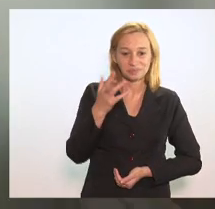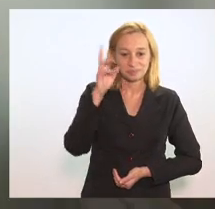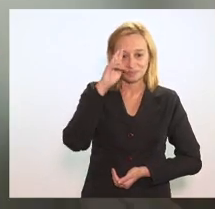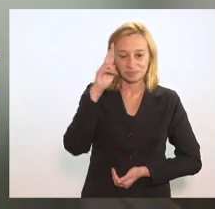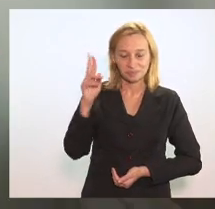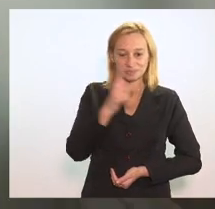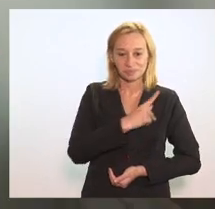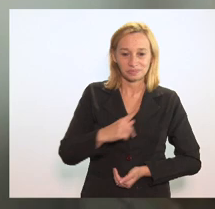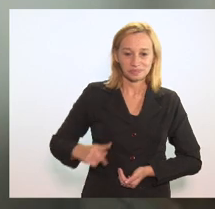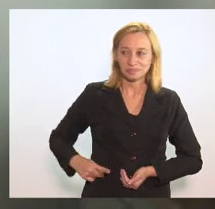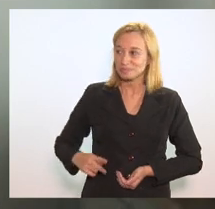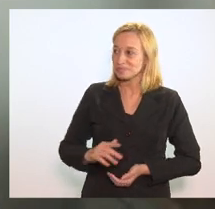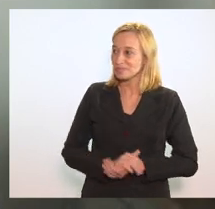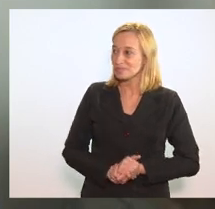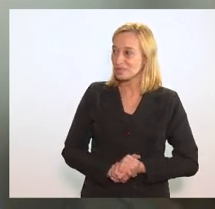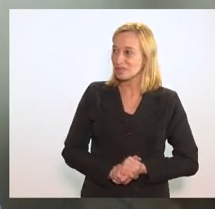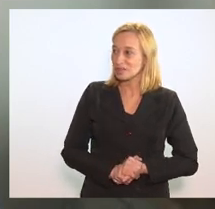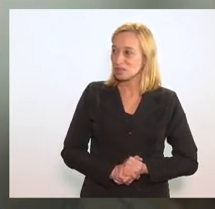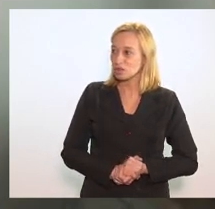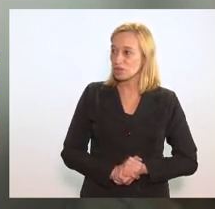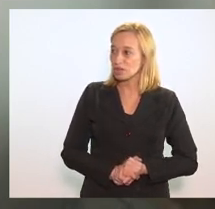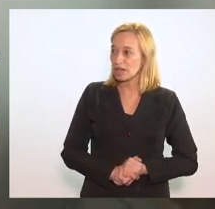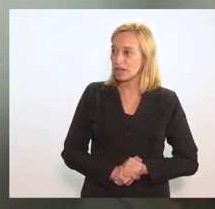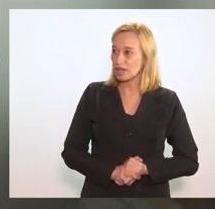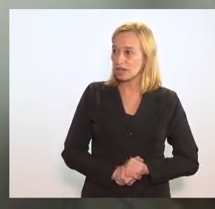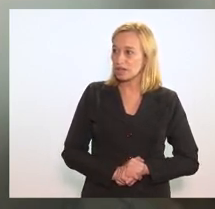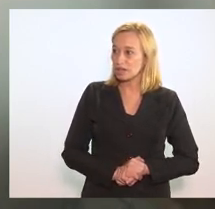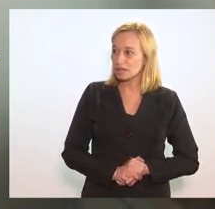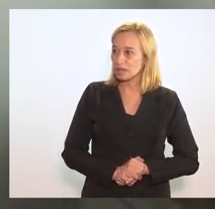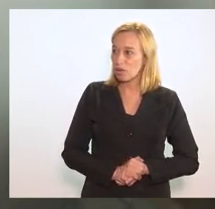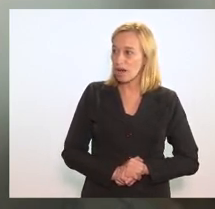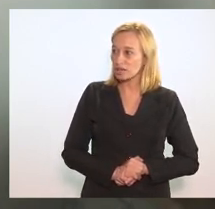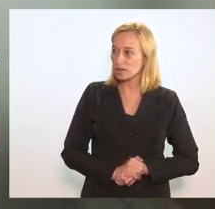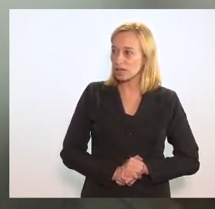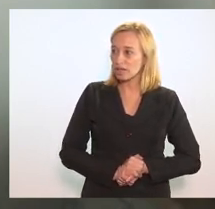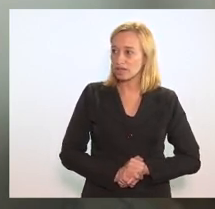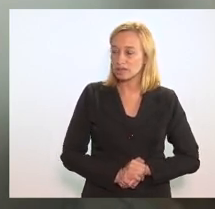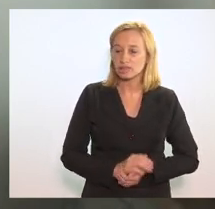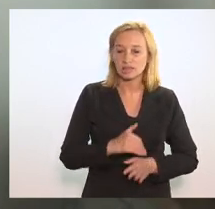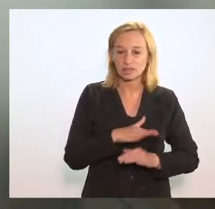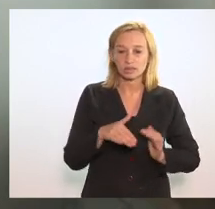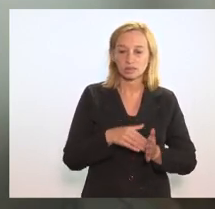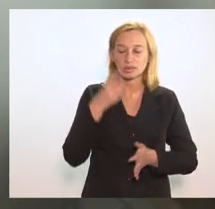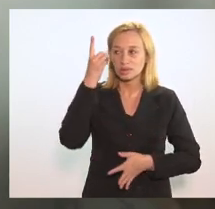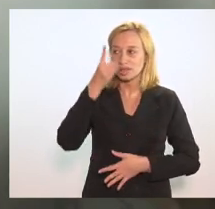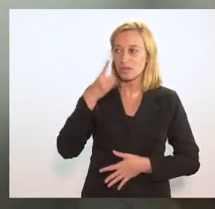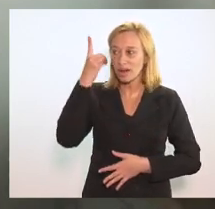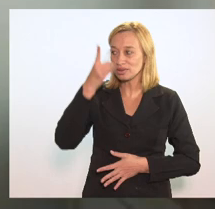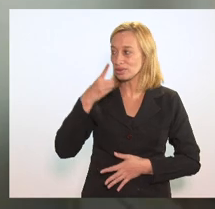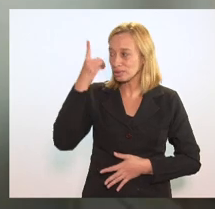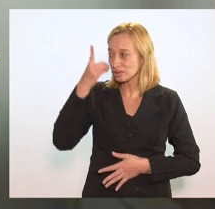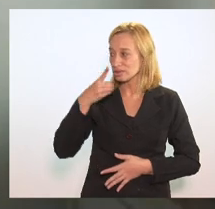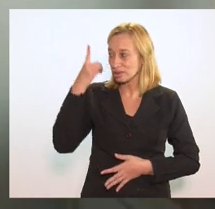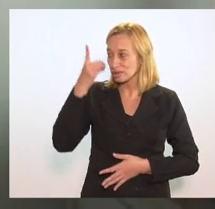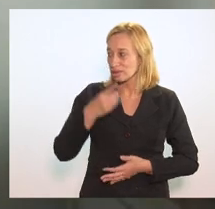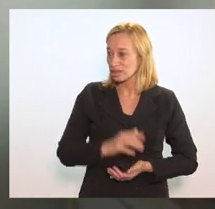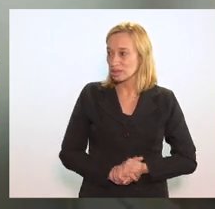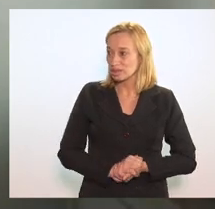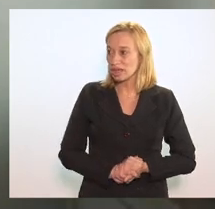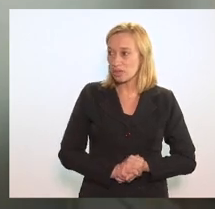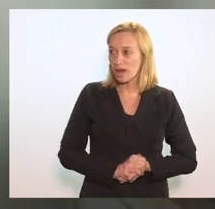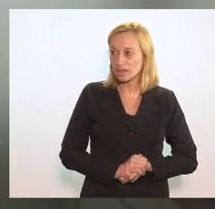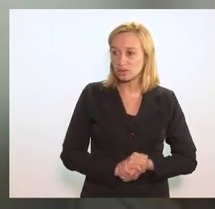senhora presidente Renata Souza, senhoras e senhores deputados. O